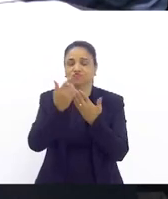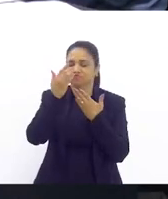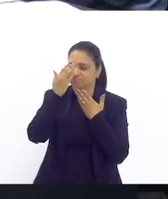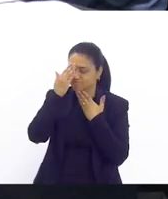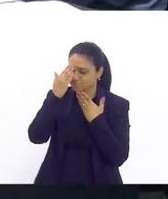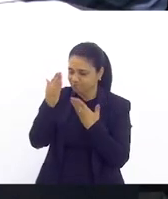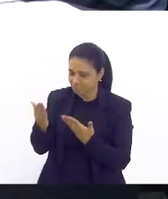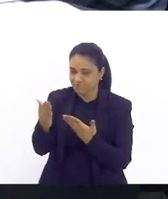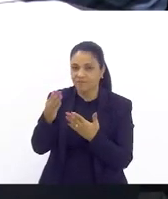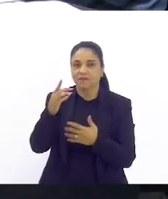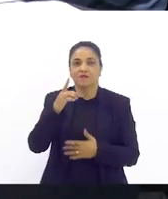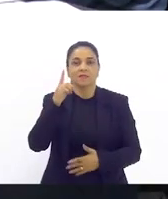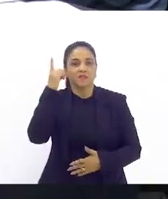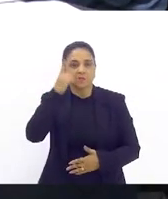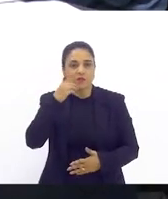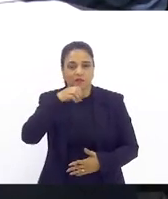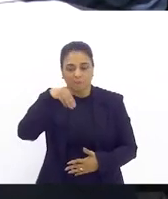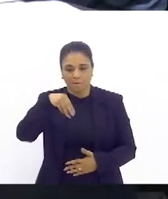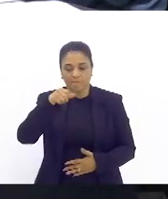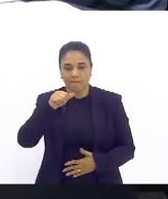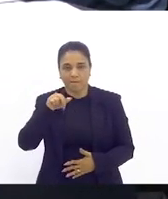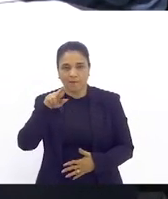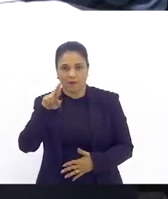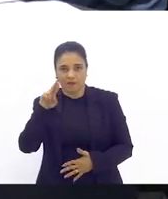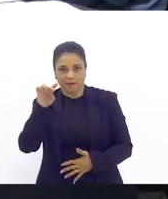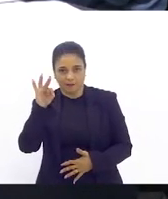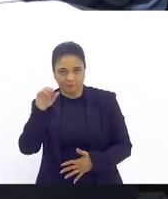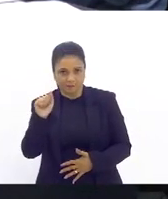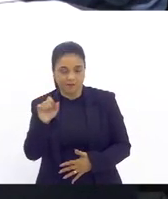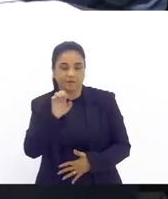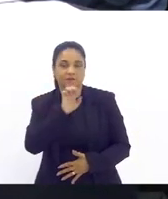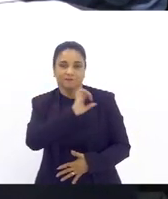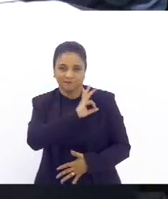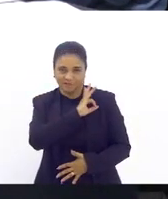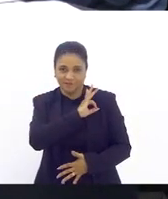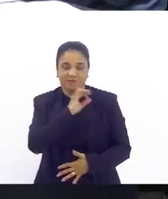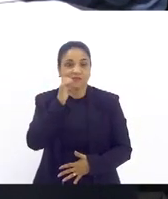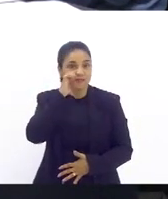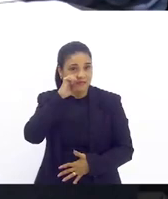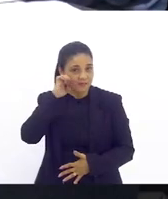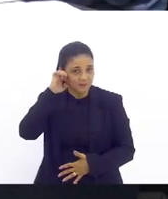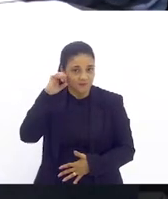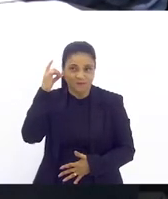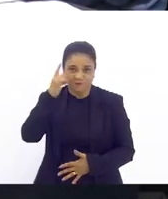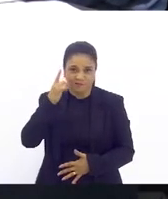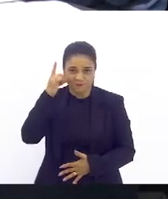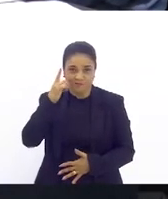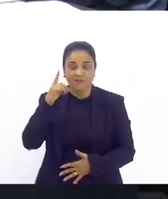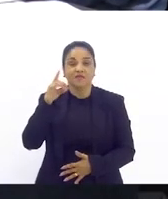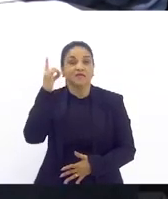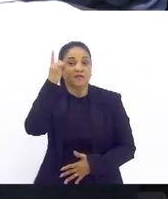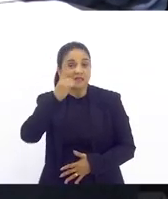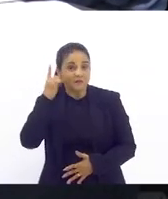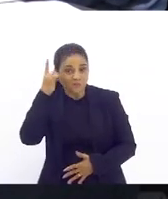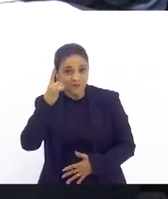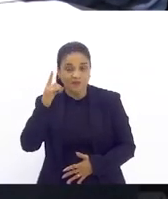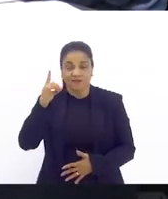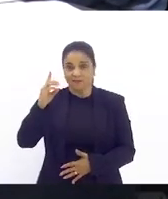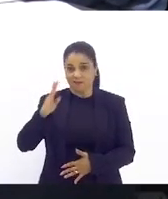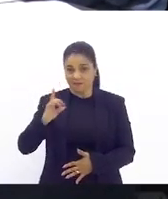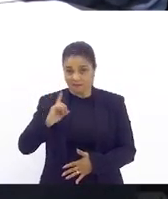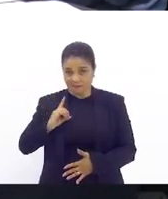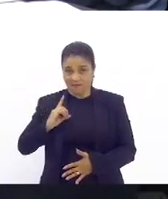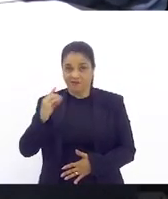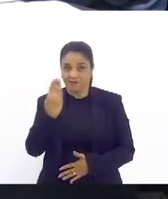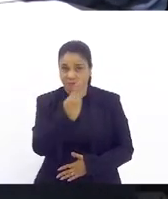a deputada Marta Rocha deputada Érica tecmotion é deputada Dani Balbi representando